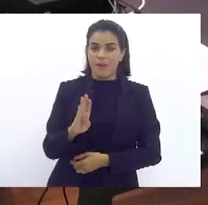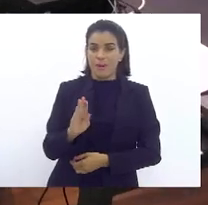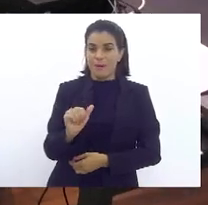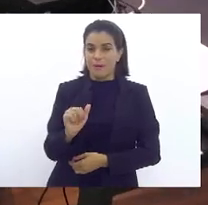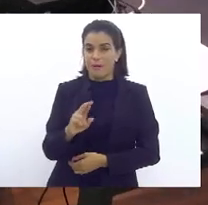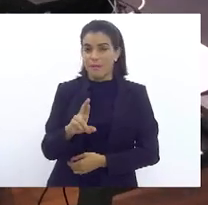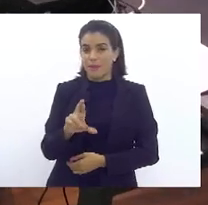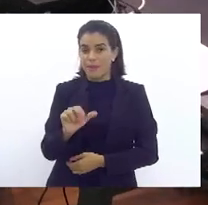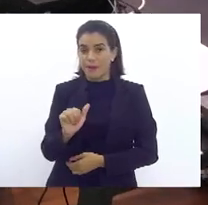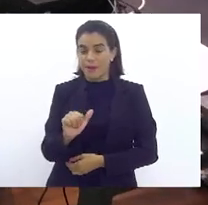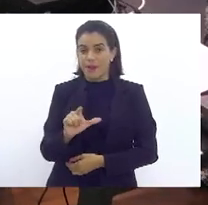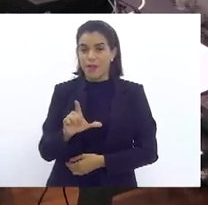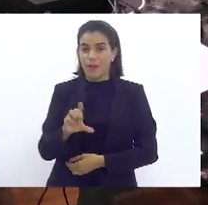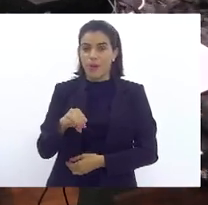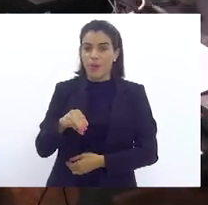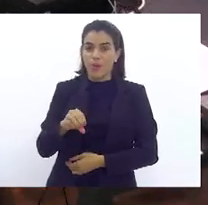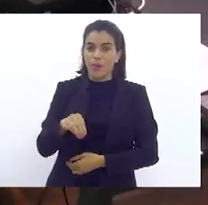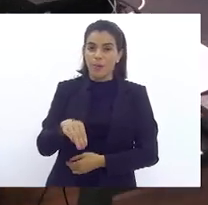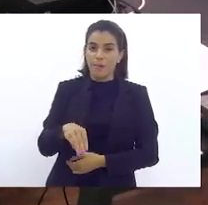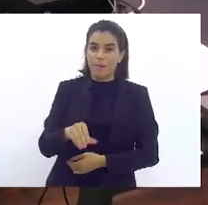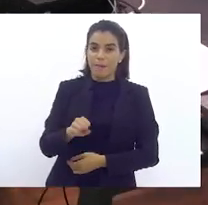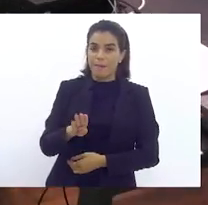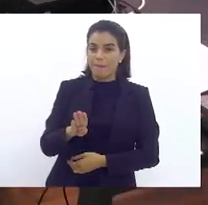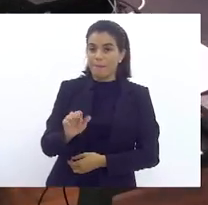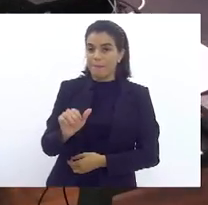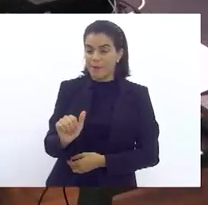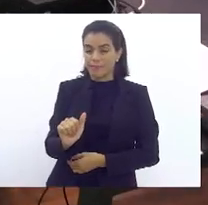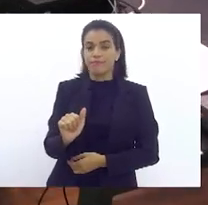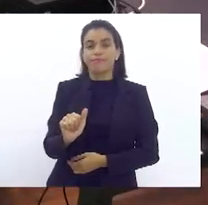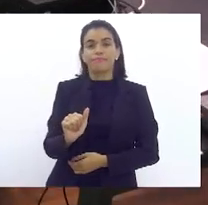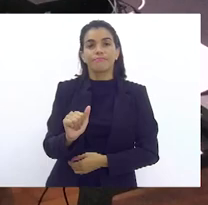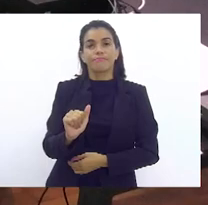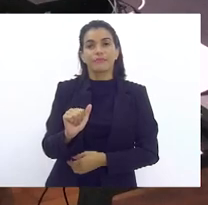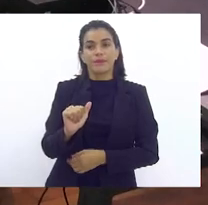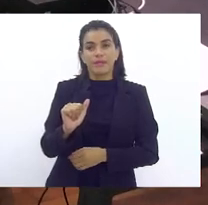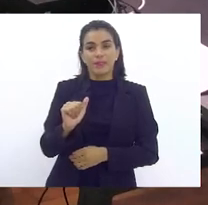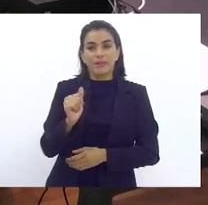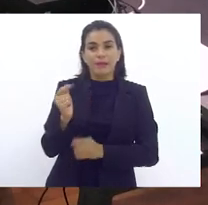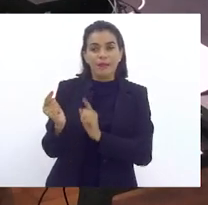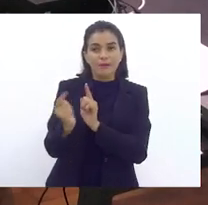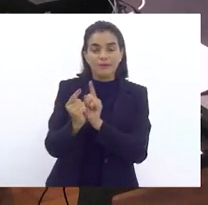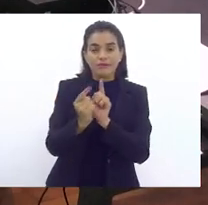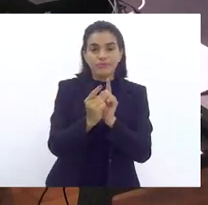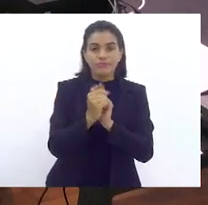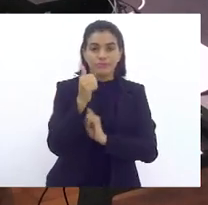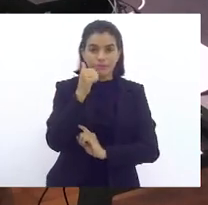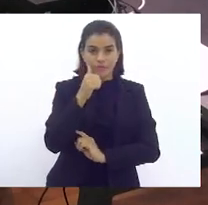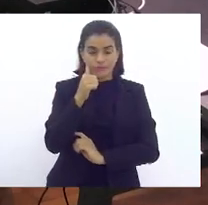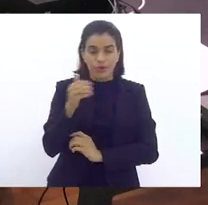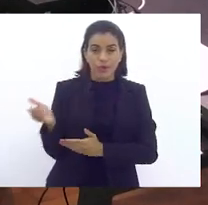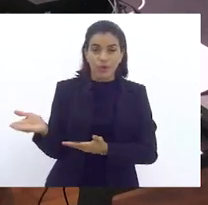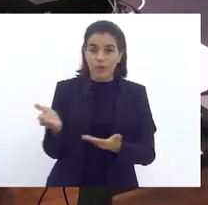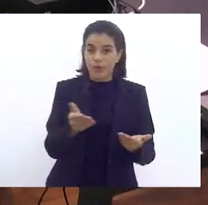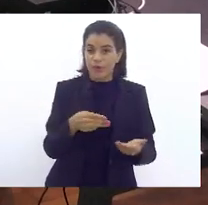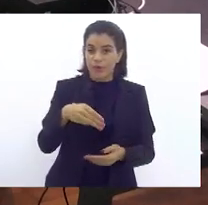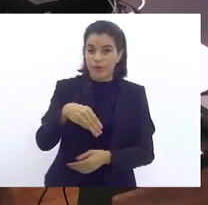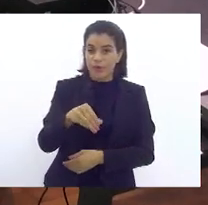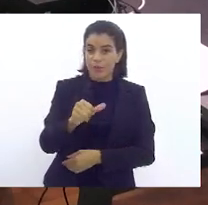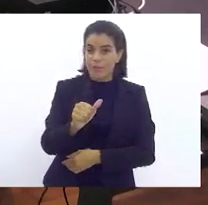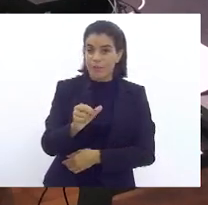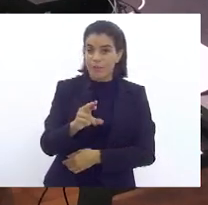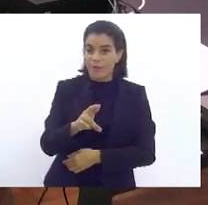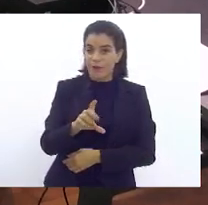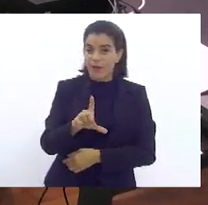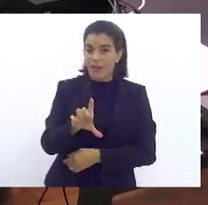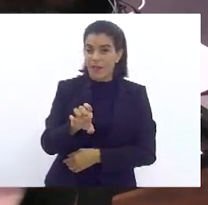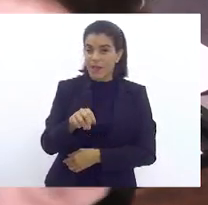especializadas de atendimento mulher por favor a Sen vítima